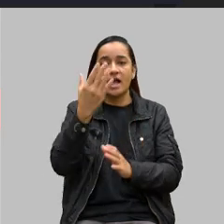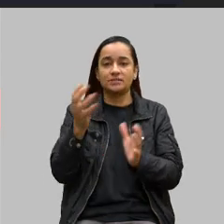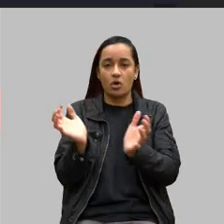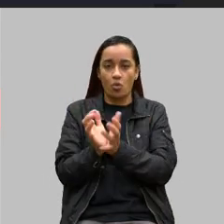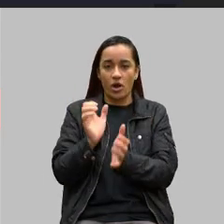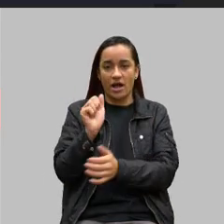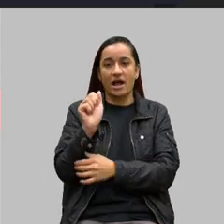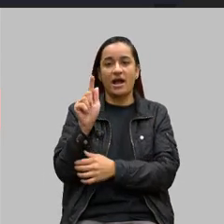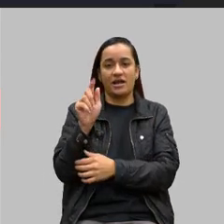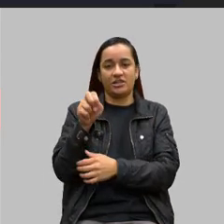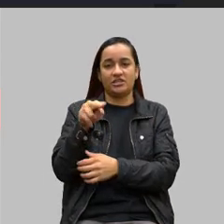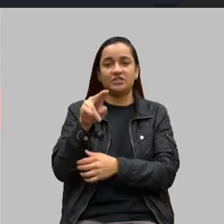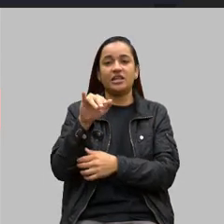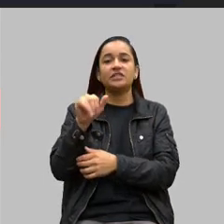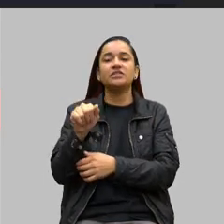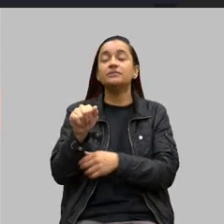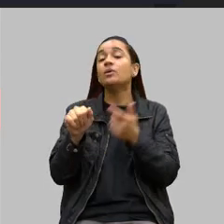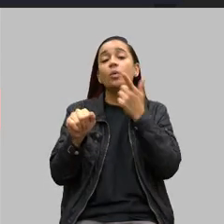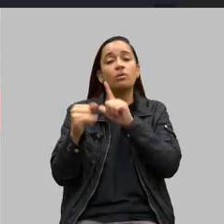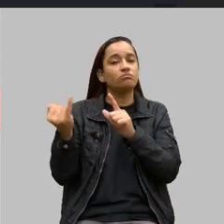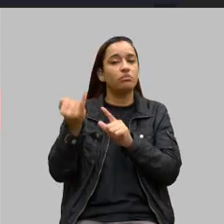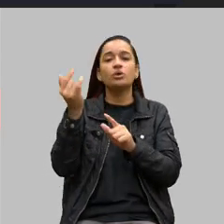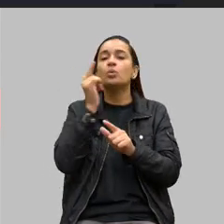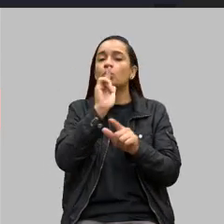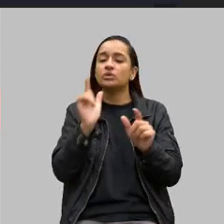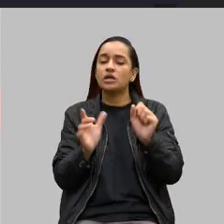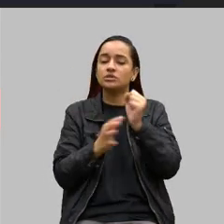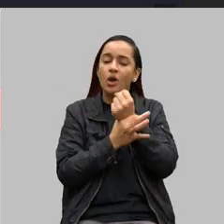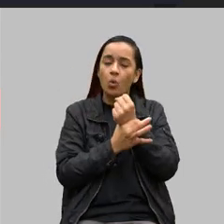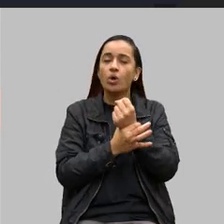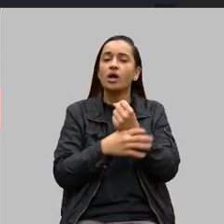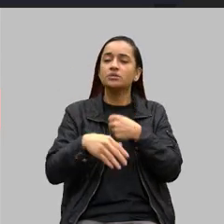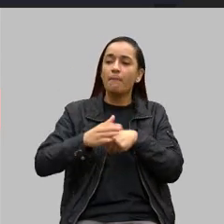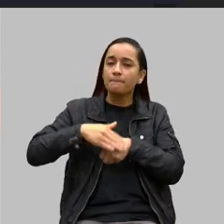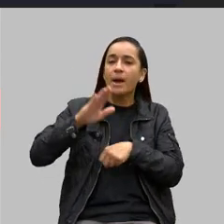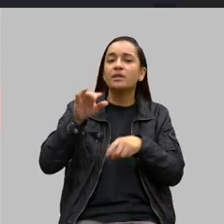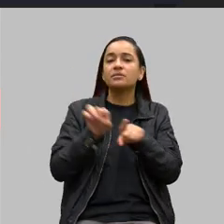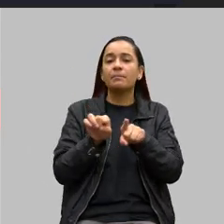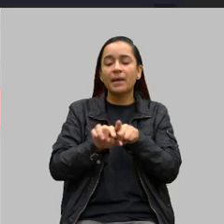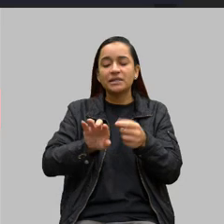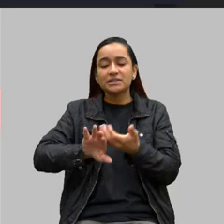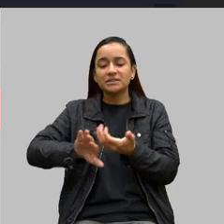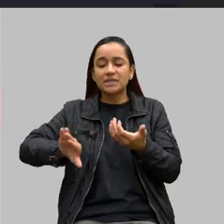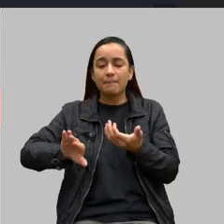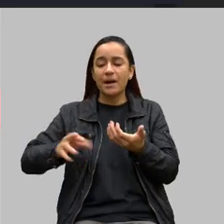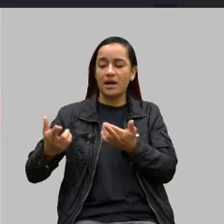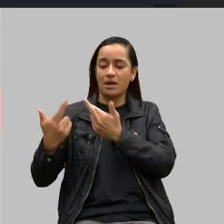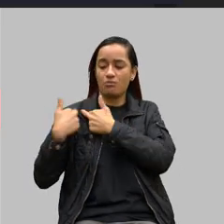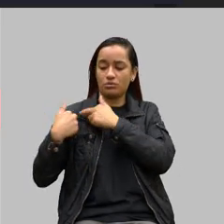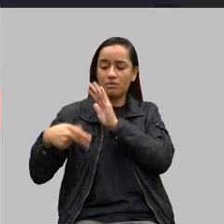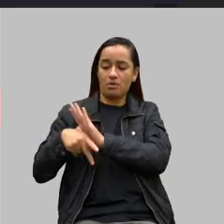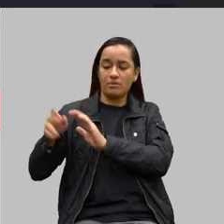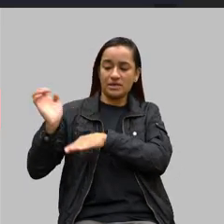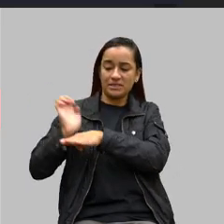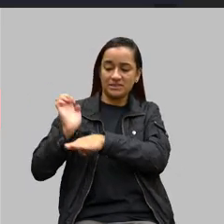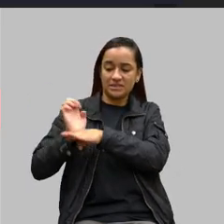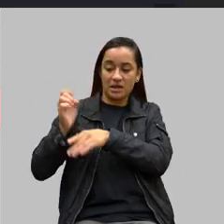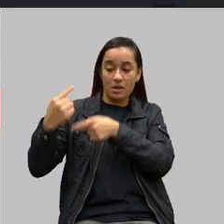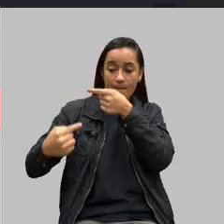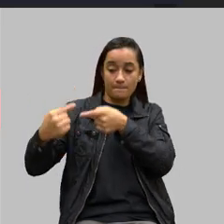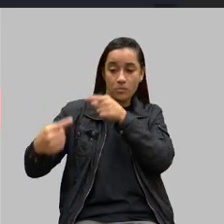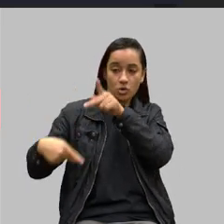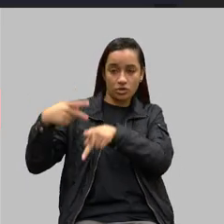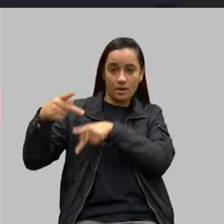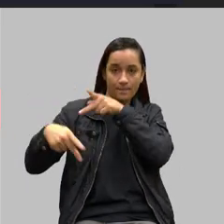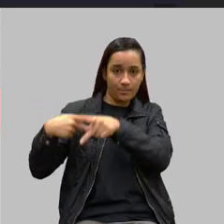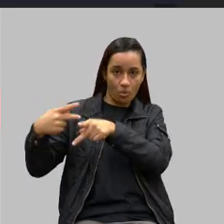fundamental pra gente trazer mais segurança separar os papéis né entre o estado enquanto formulador de política pública poder